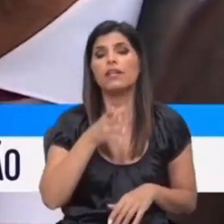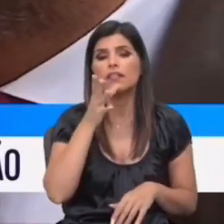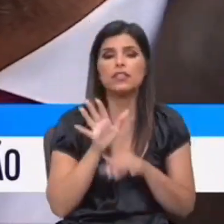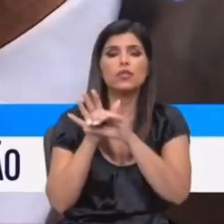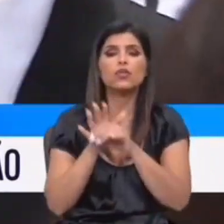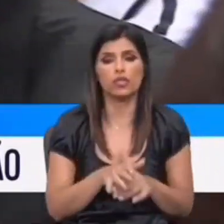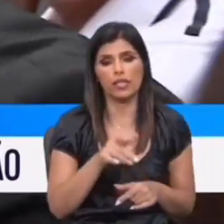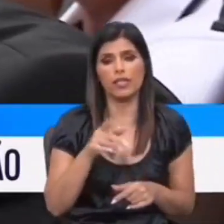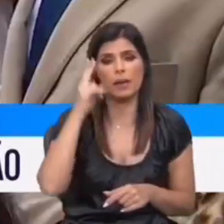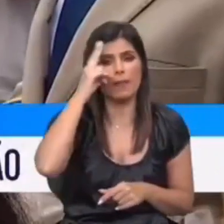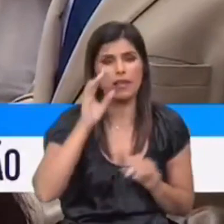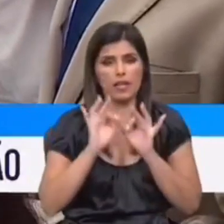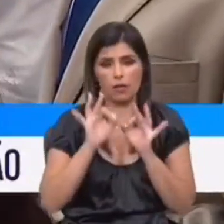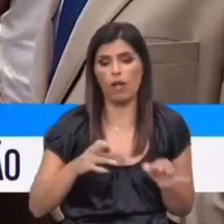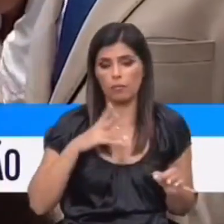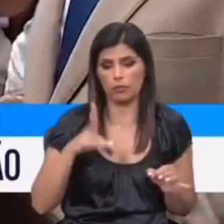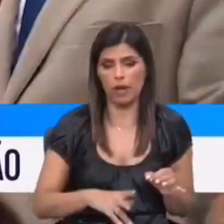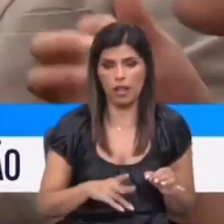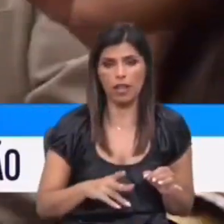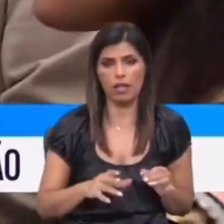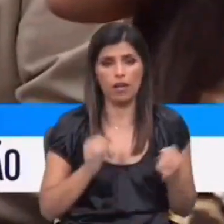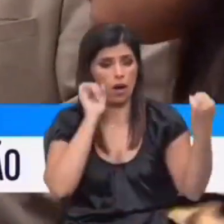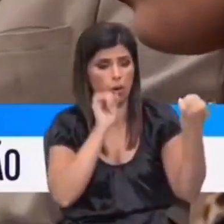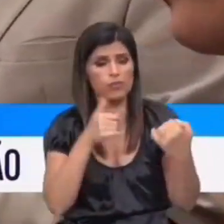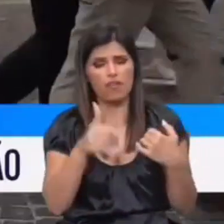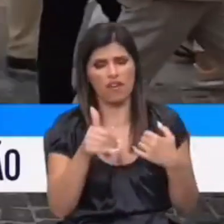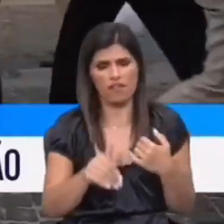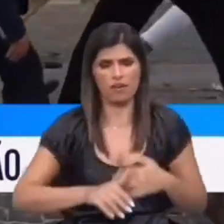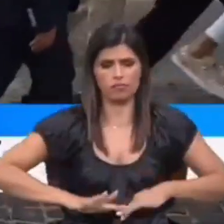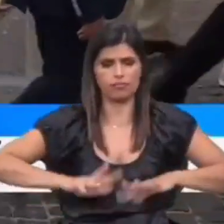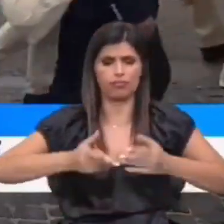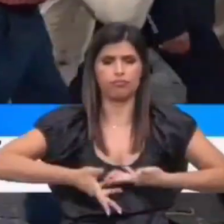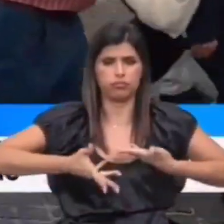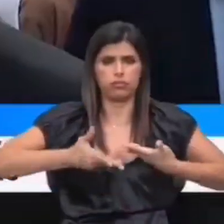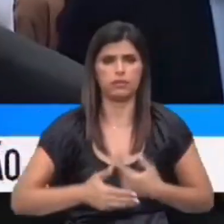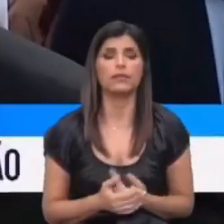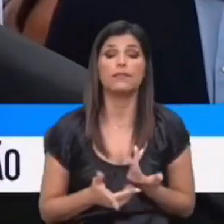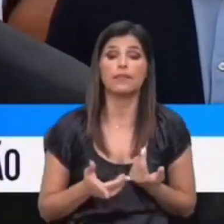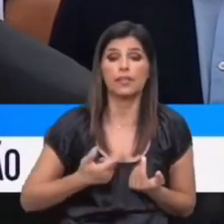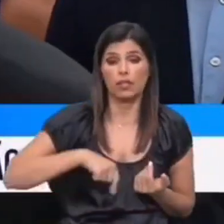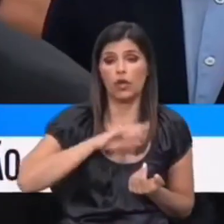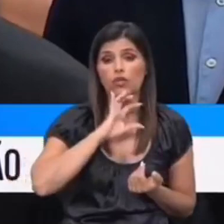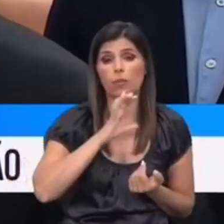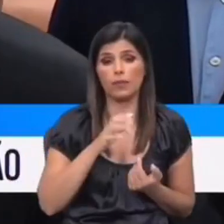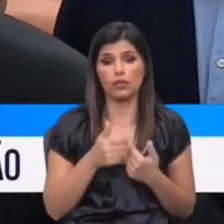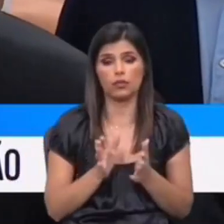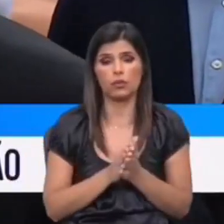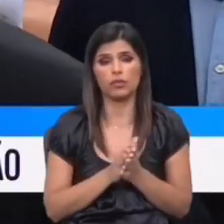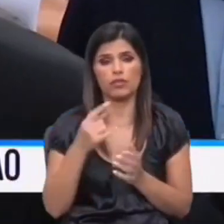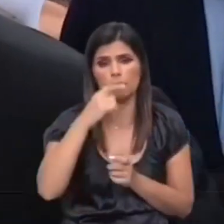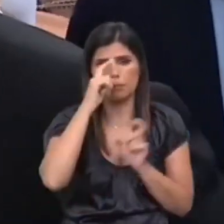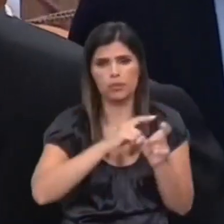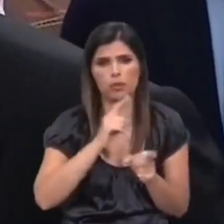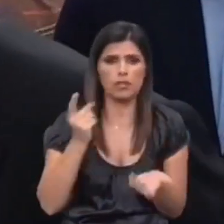madeira tal como no país oposição nós temos no país todo uma série de dependentes subs